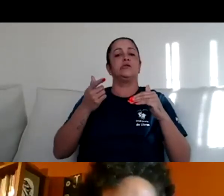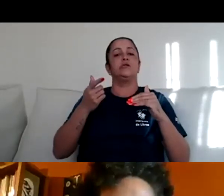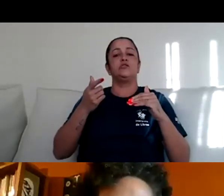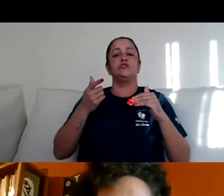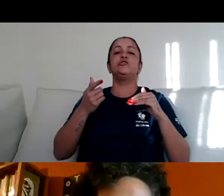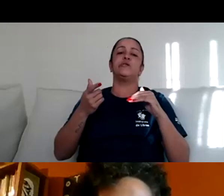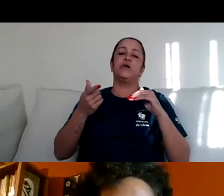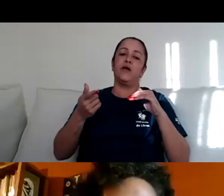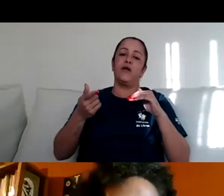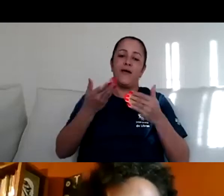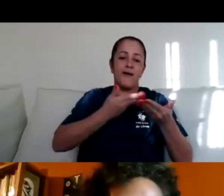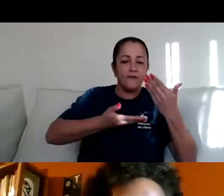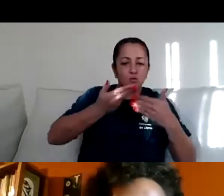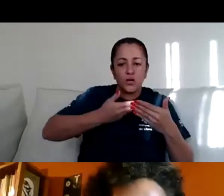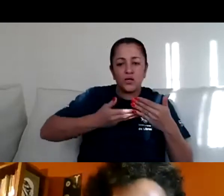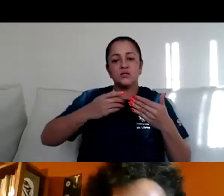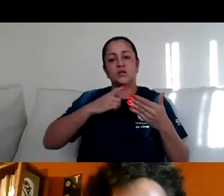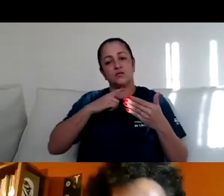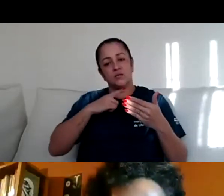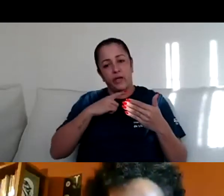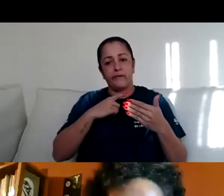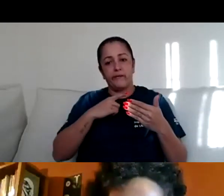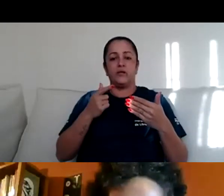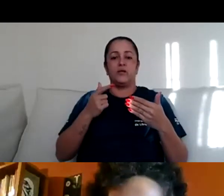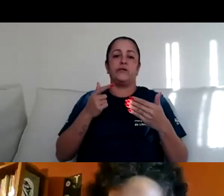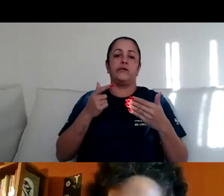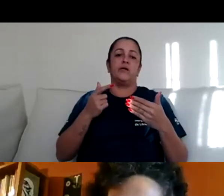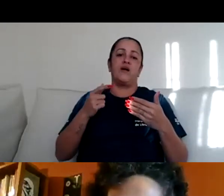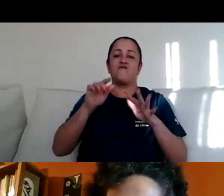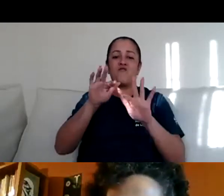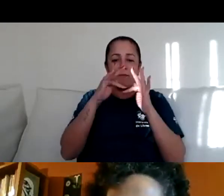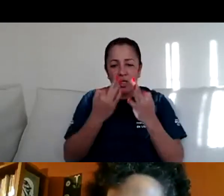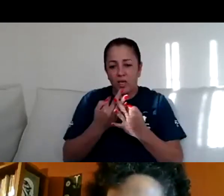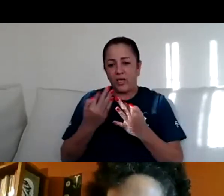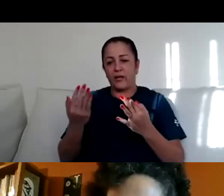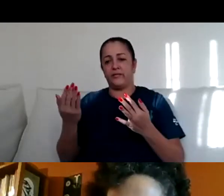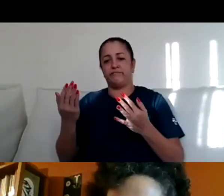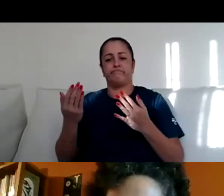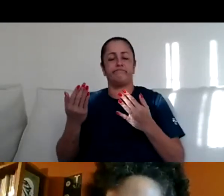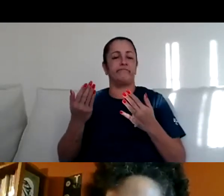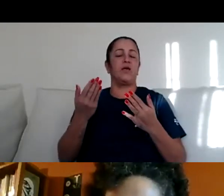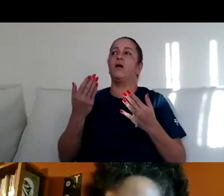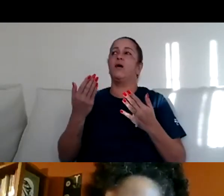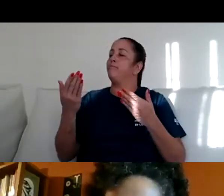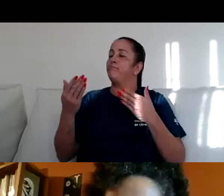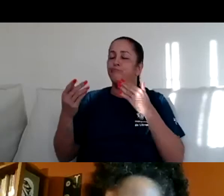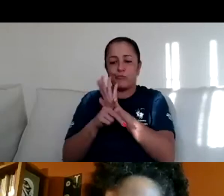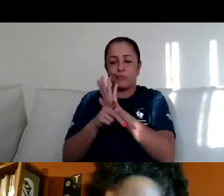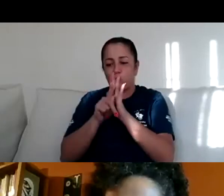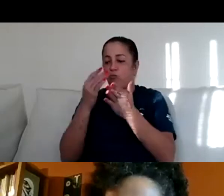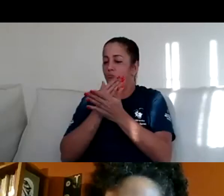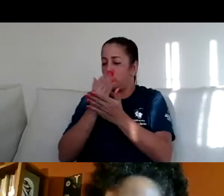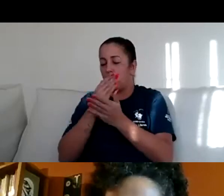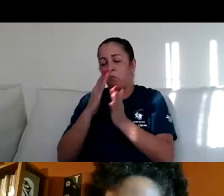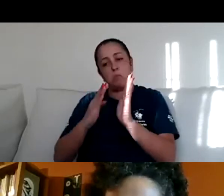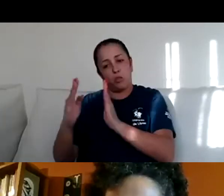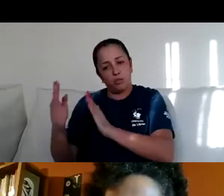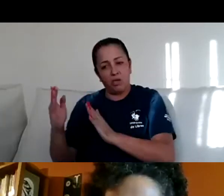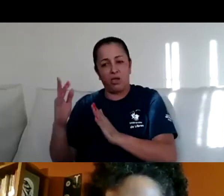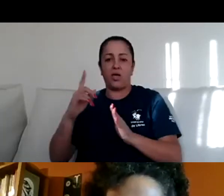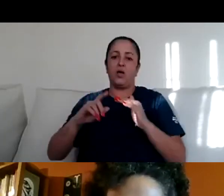espaços, nas nossas famílias, dentro das bibliotecas, em todos os lugares que todos nós atuamos, tem que